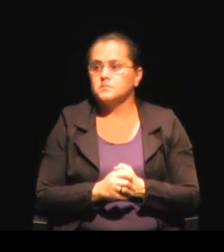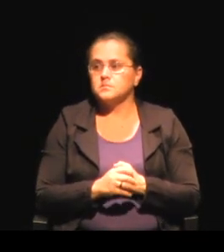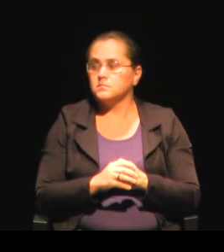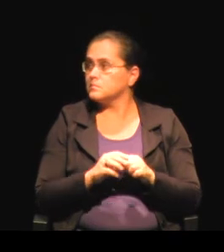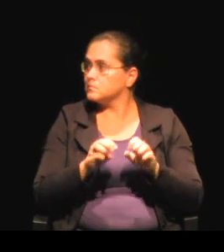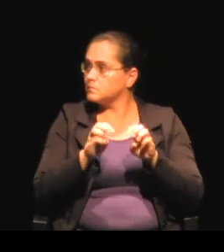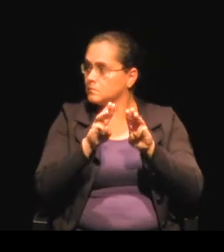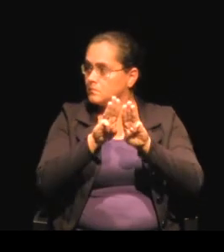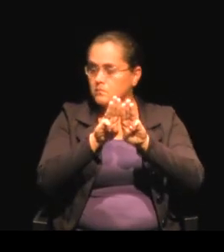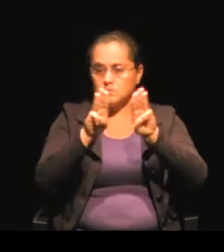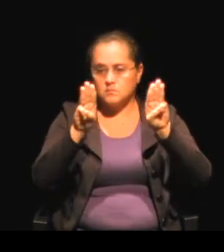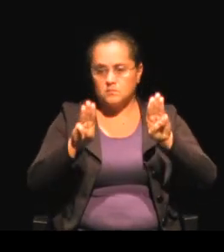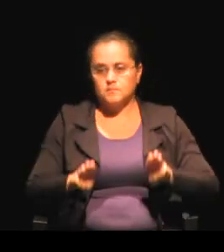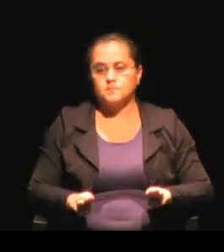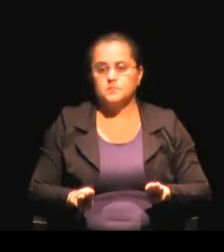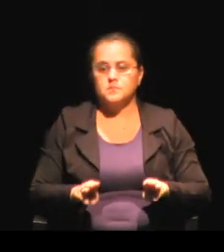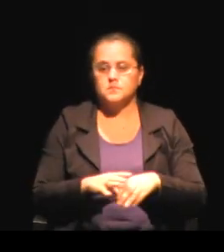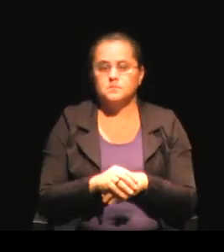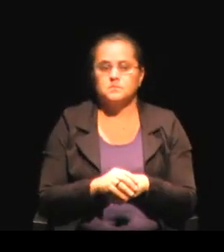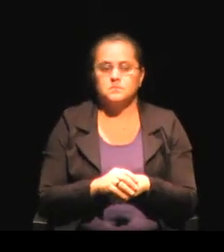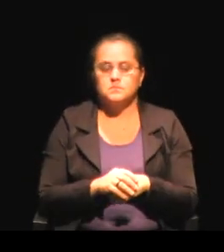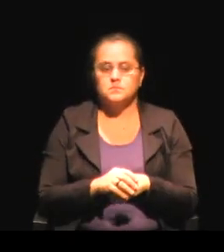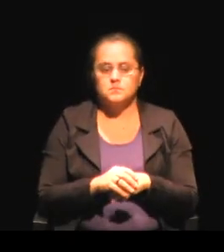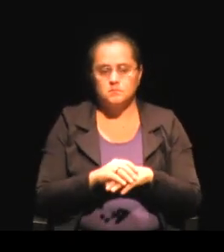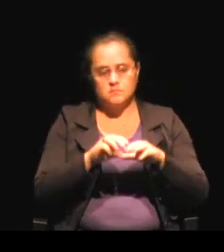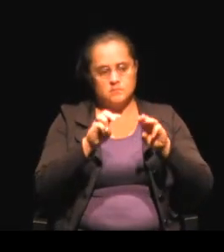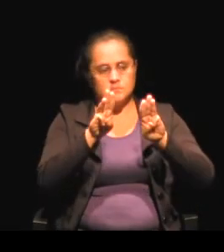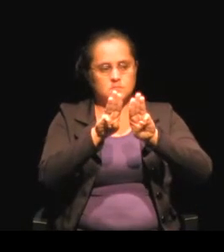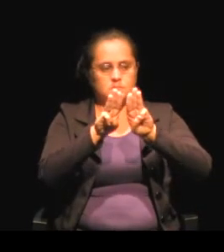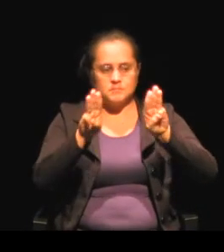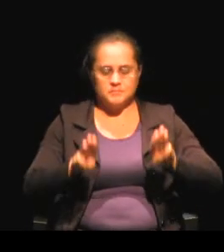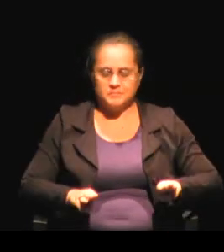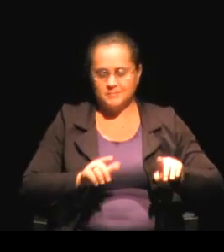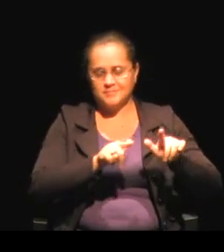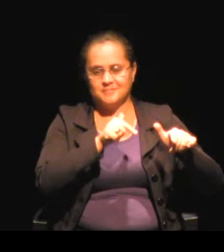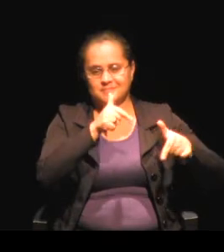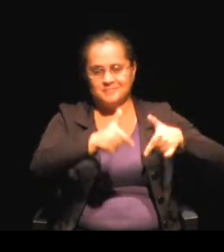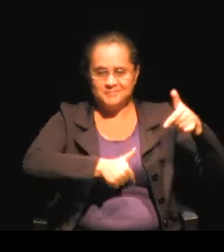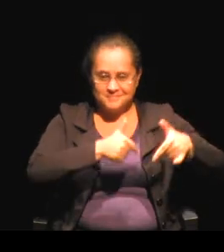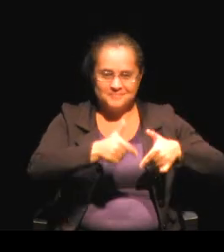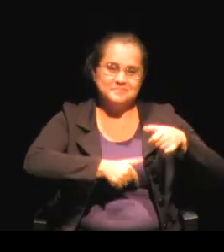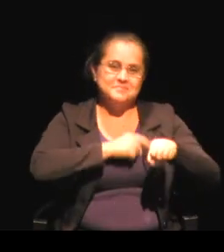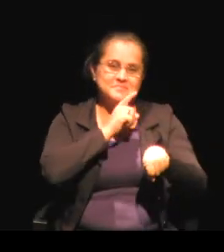né, do conservatório, já restaurada e tudo mais.